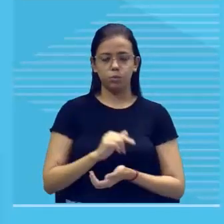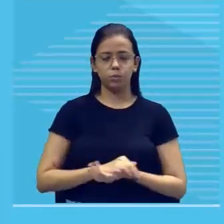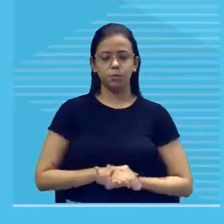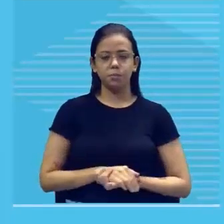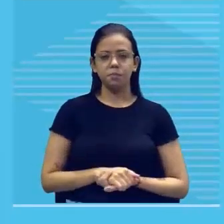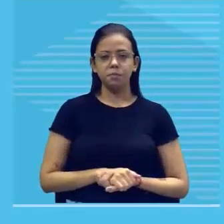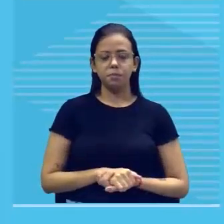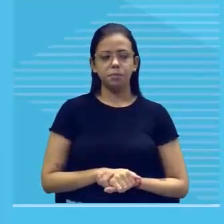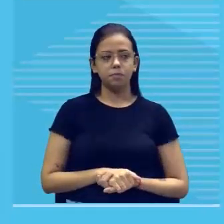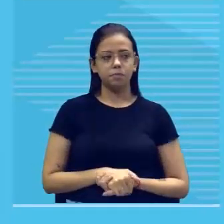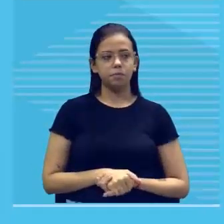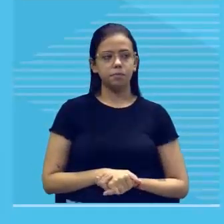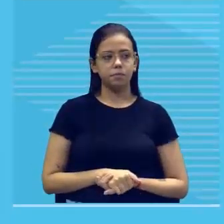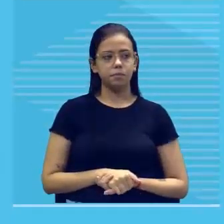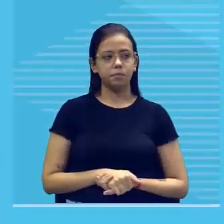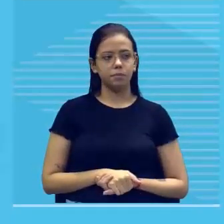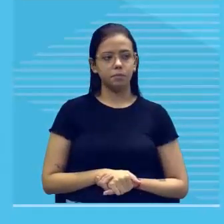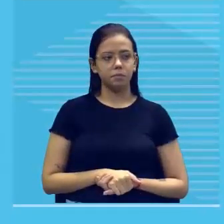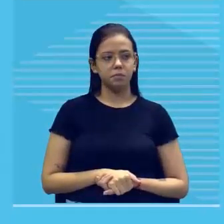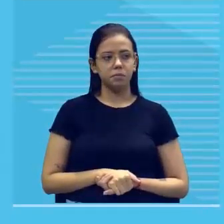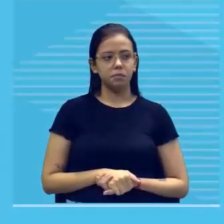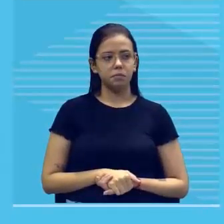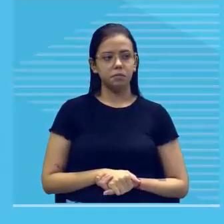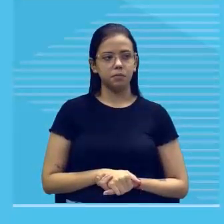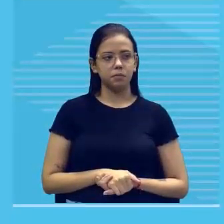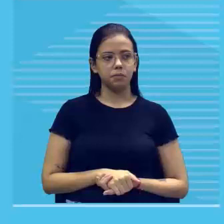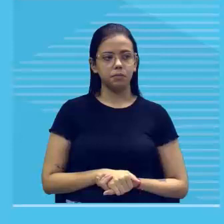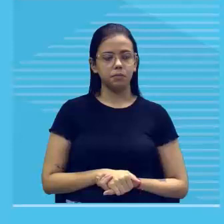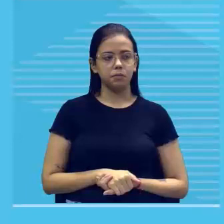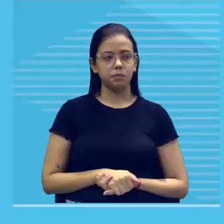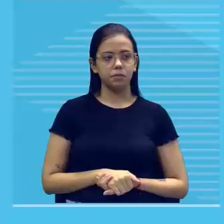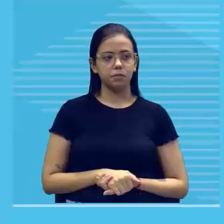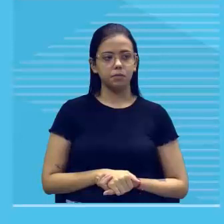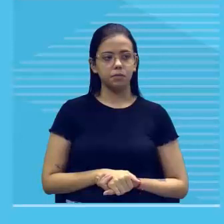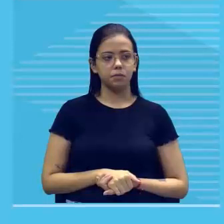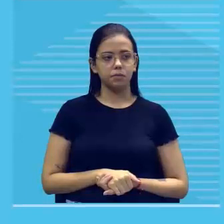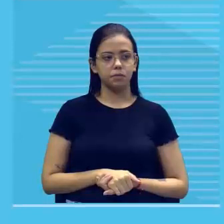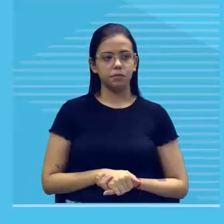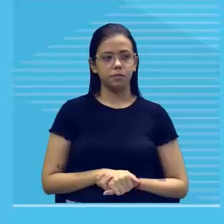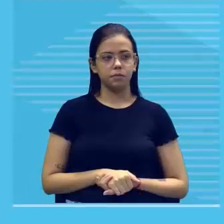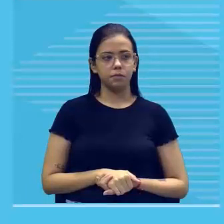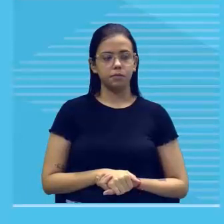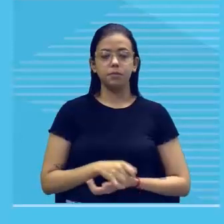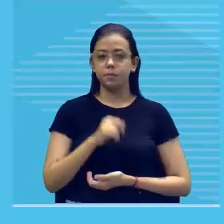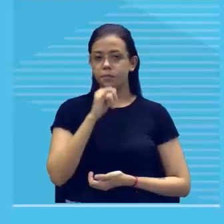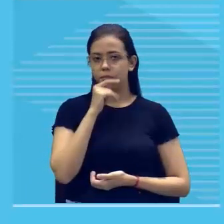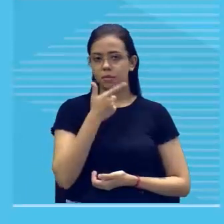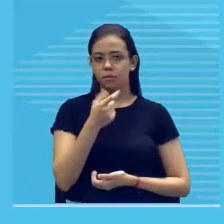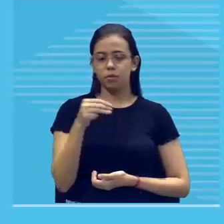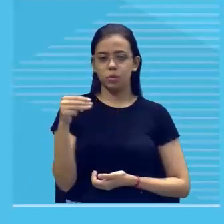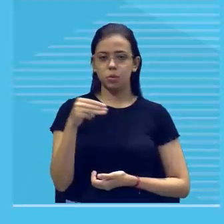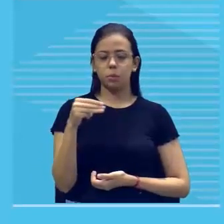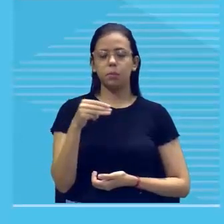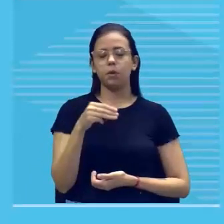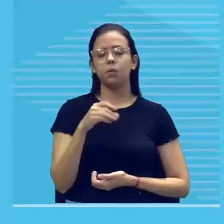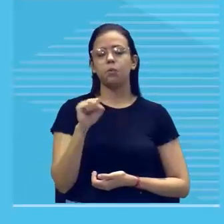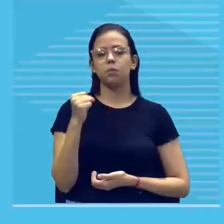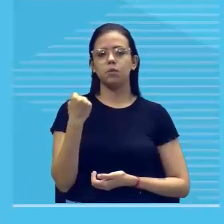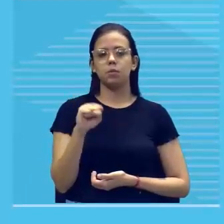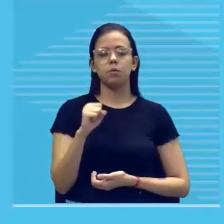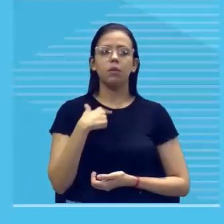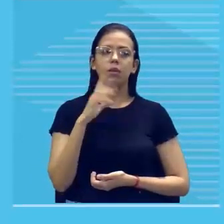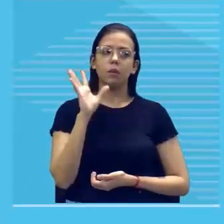né quanto maior minha velocidade ó 20 vinte metros por segundo ao tempo que eu vou demorar Olha 50